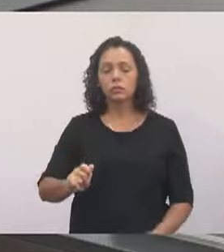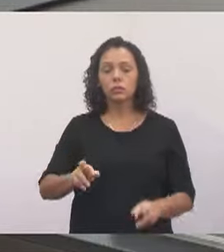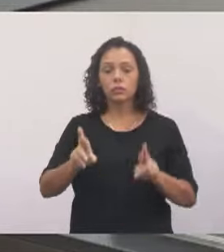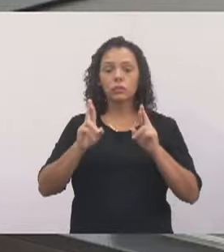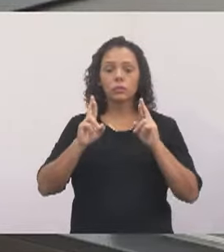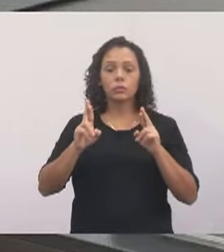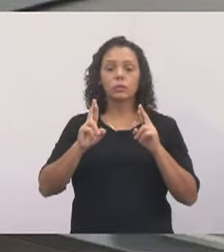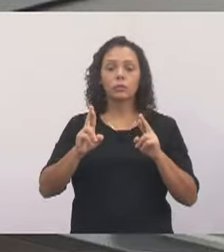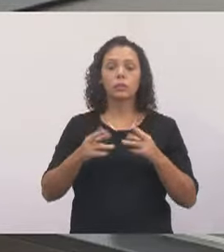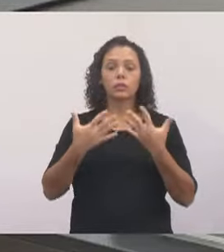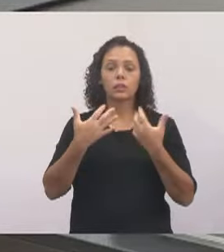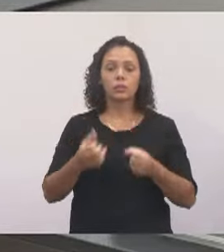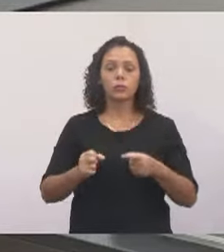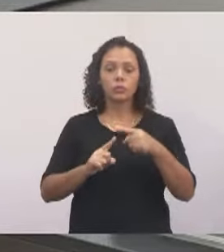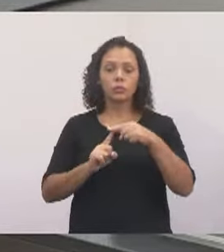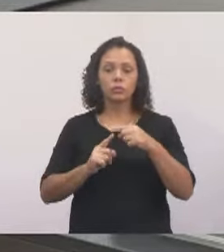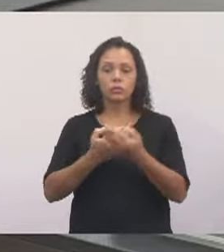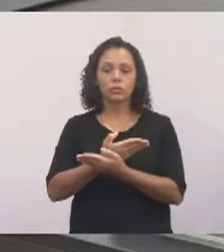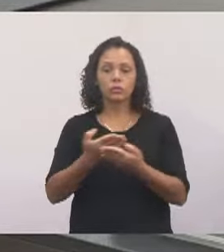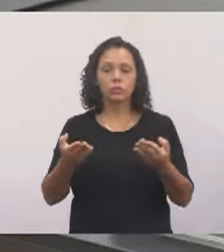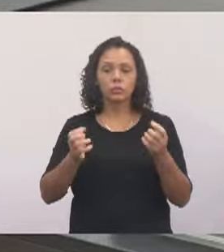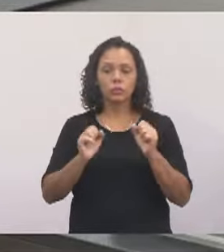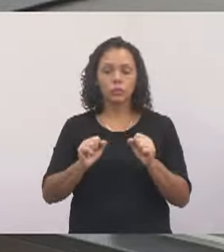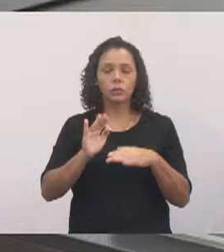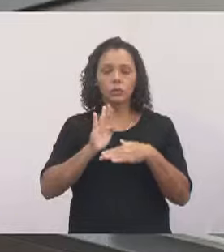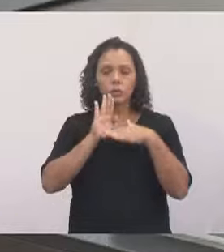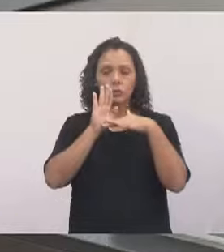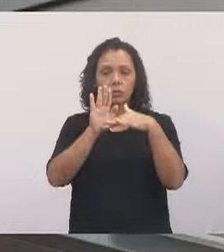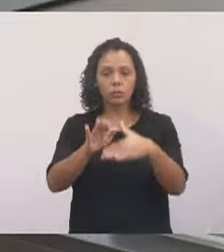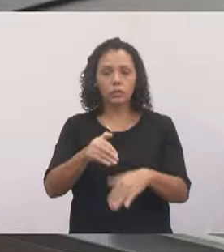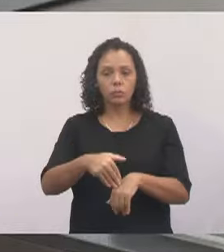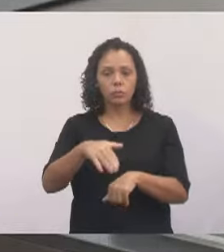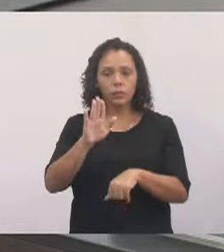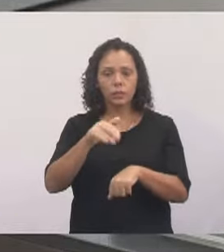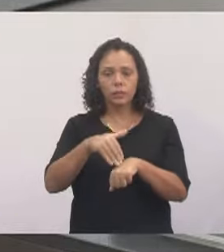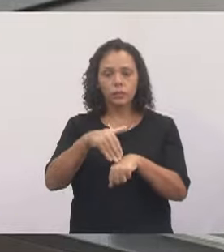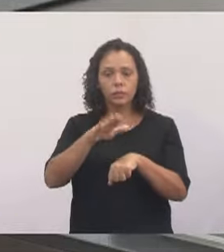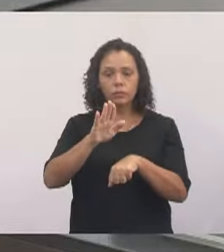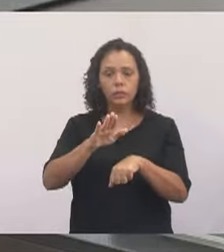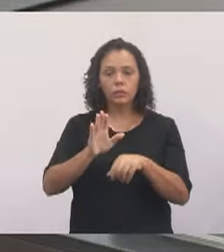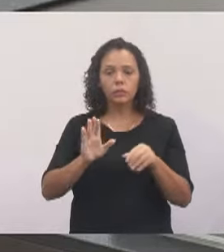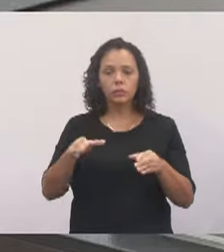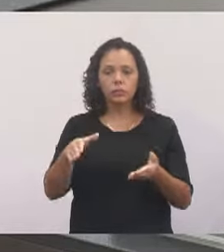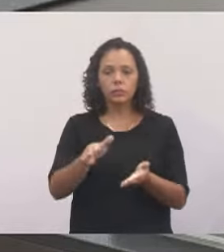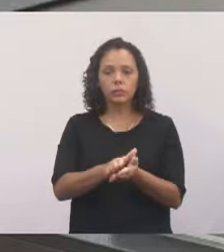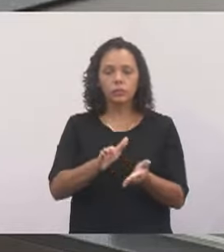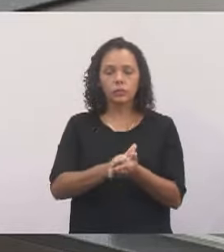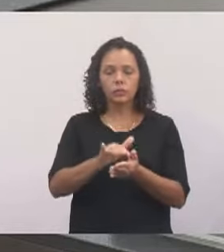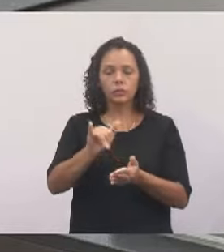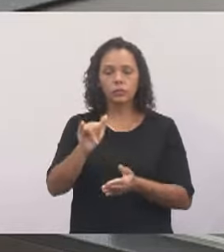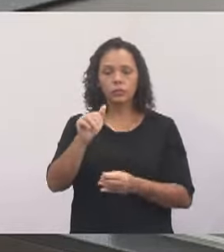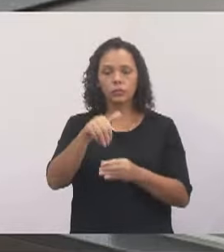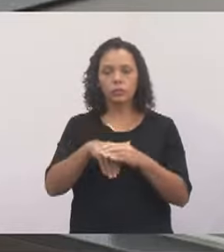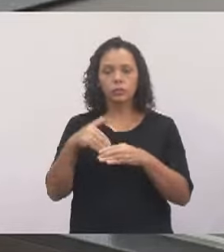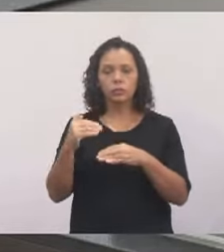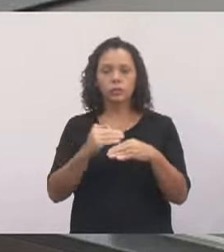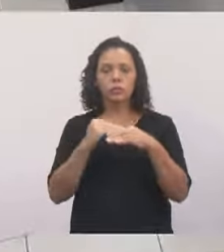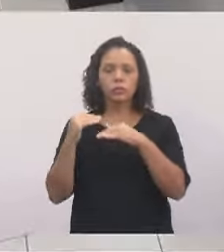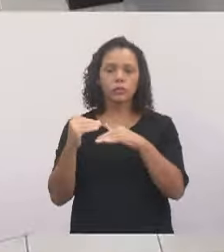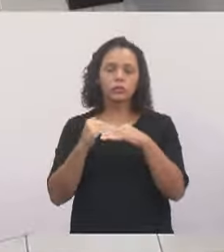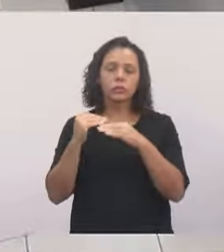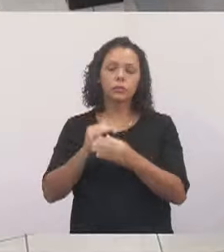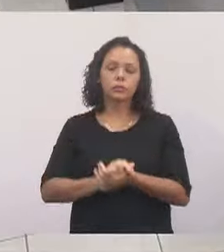título de utilidade pública vocês possam contribuir ainda mais com a cidade de Jacareí. O meu voto é favorável.